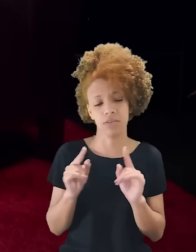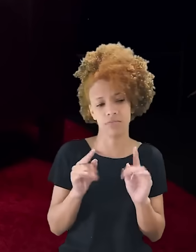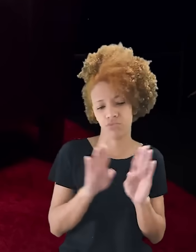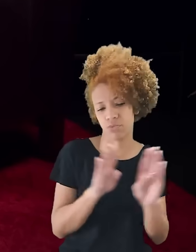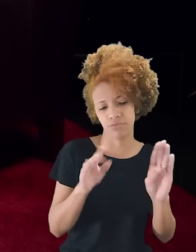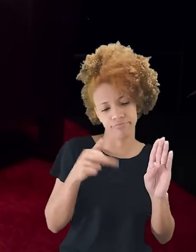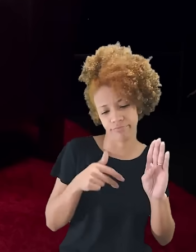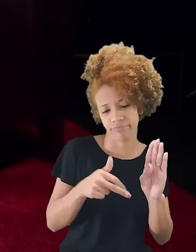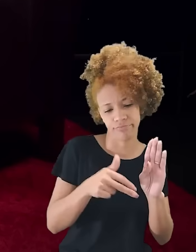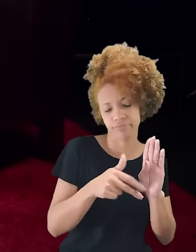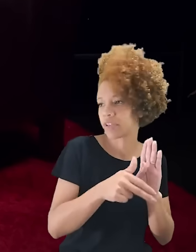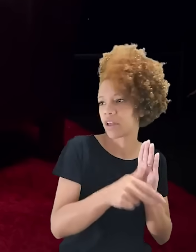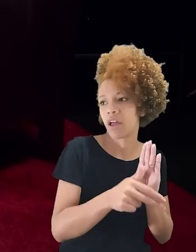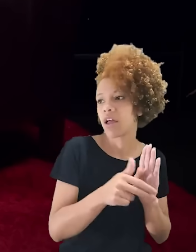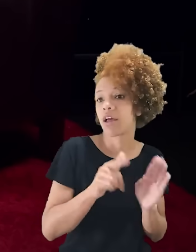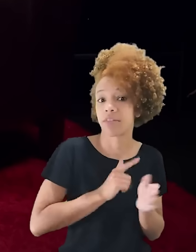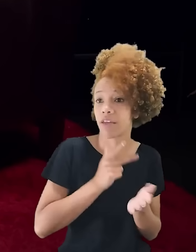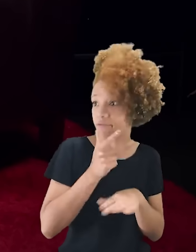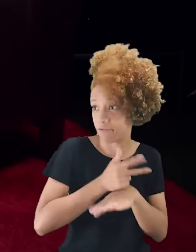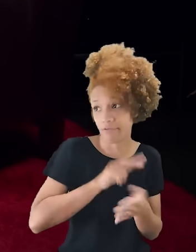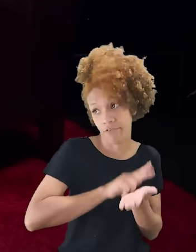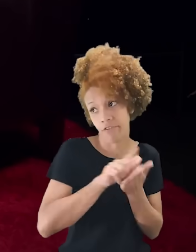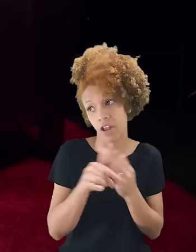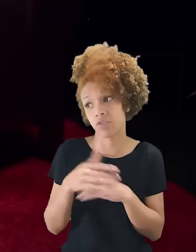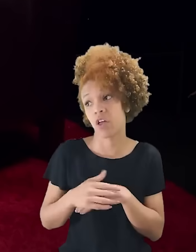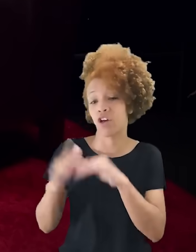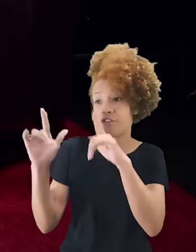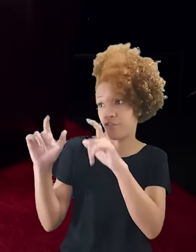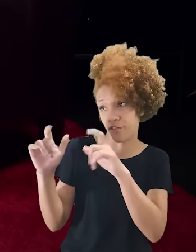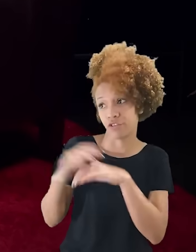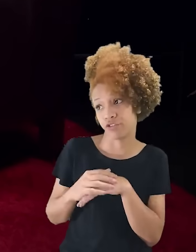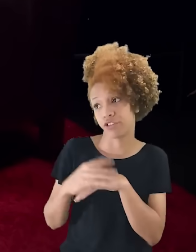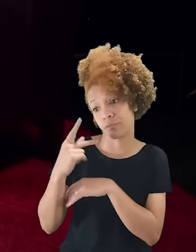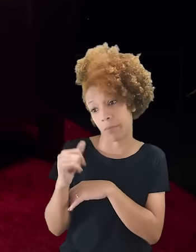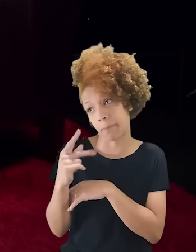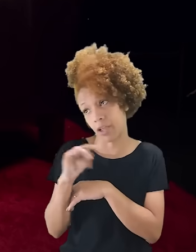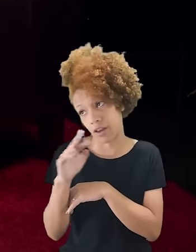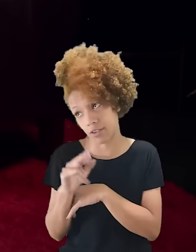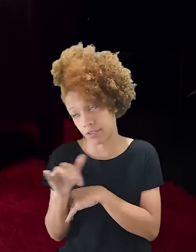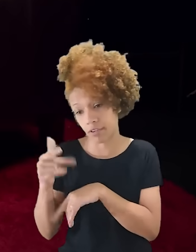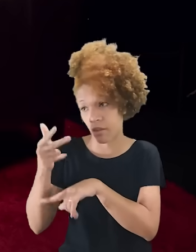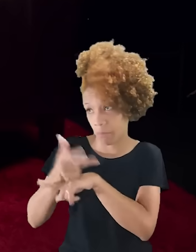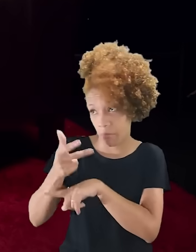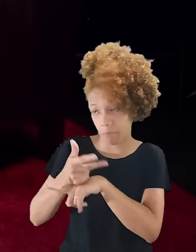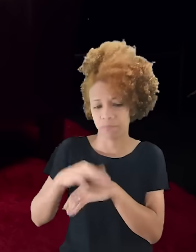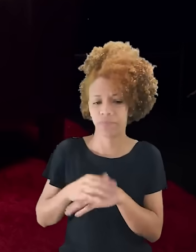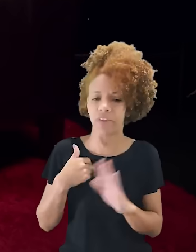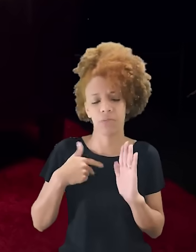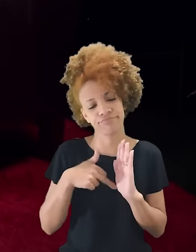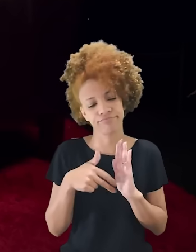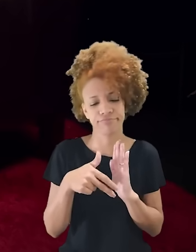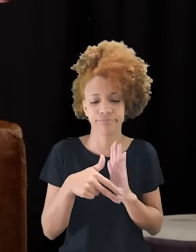desce na porta do Red carpet tem várias vídeos né que agora é moda postar foto de paparazi então tem várias fotos min tipo eu